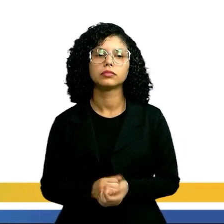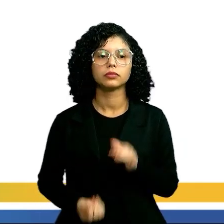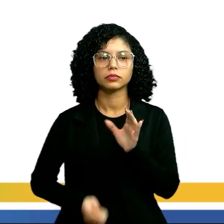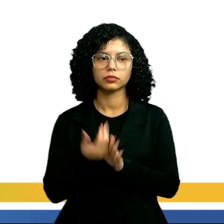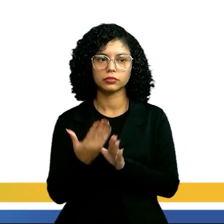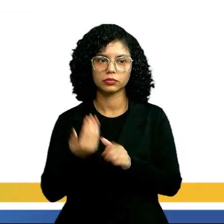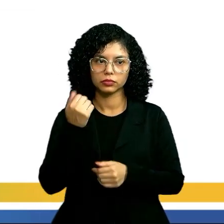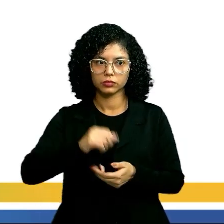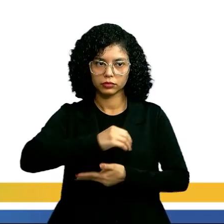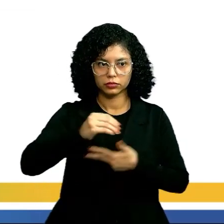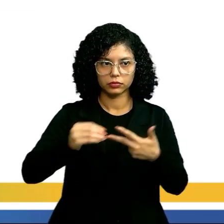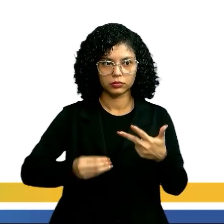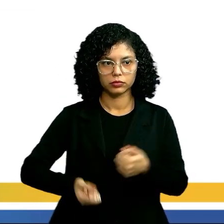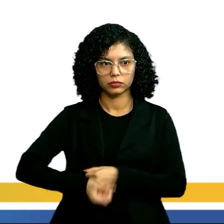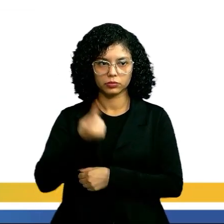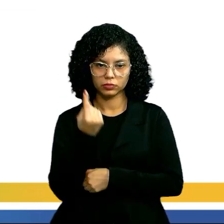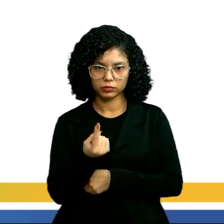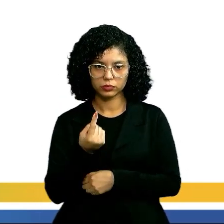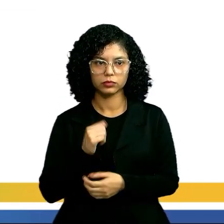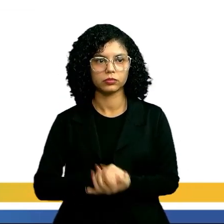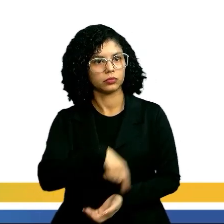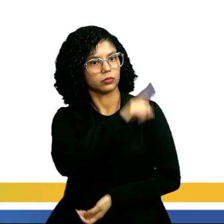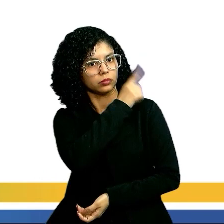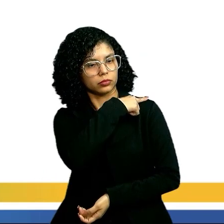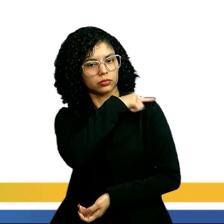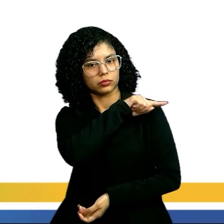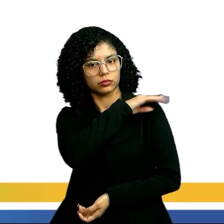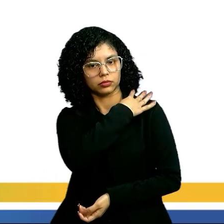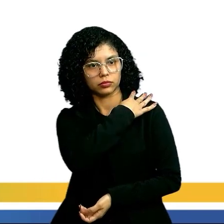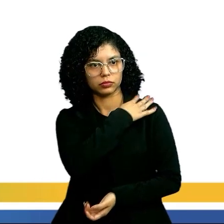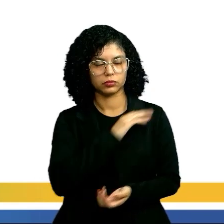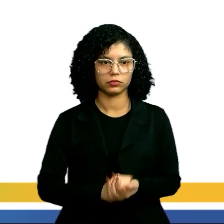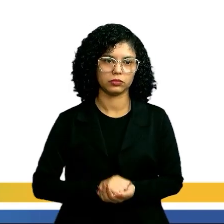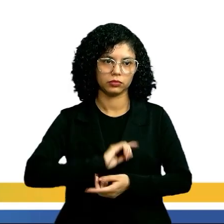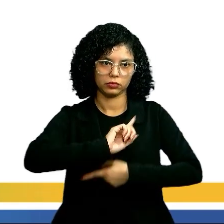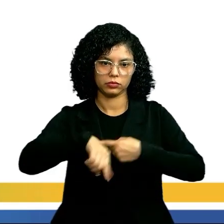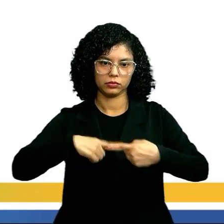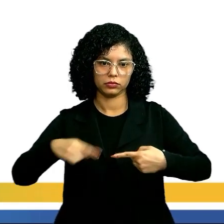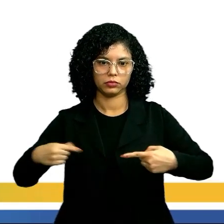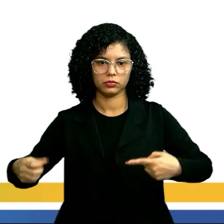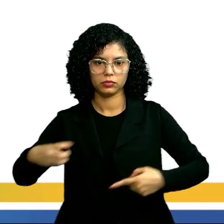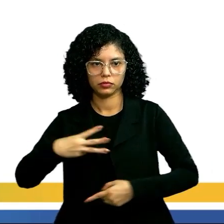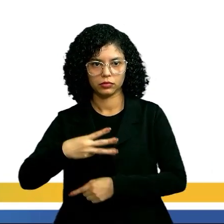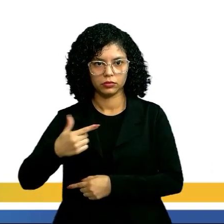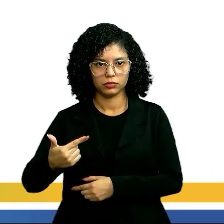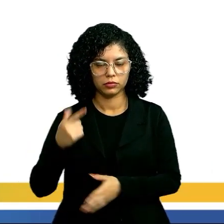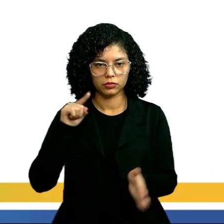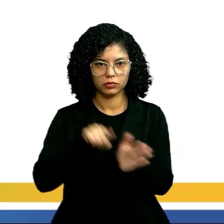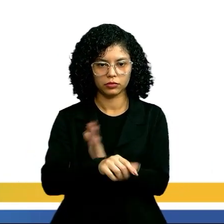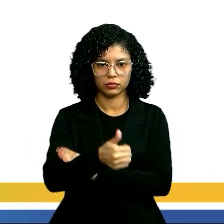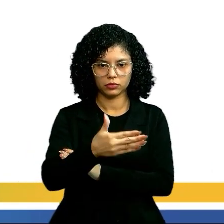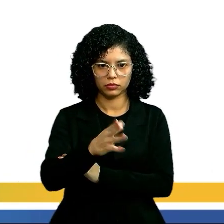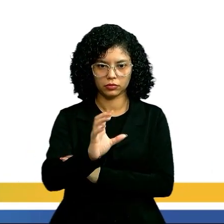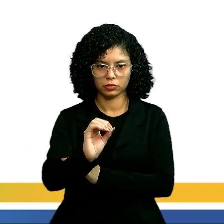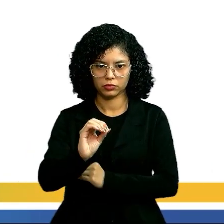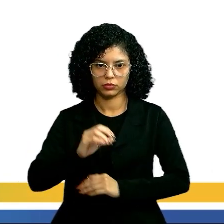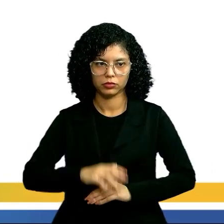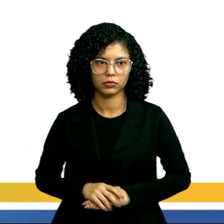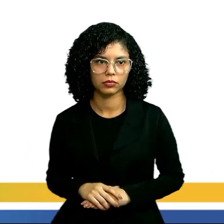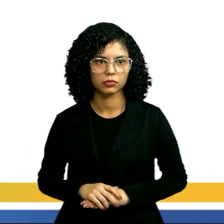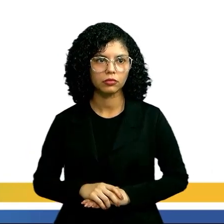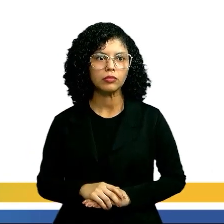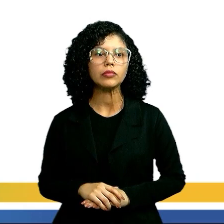A prova Enem 1, página 32, questão 10. A produção de ATP,